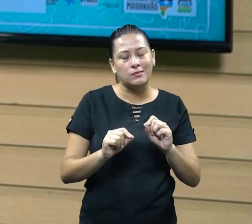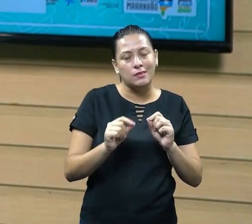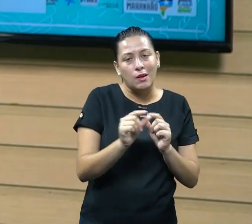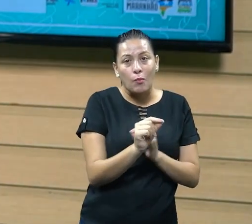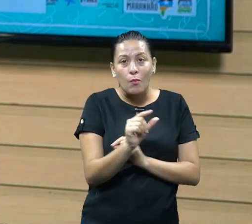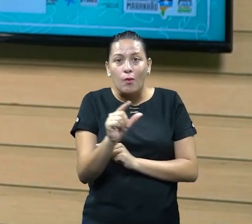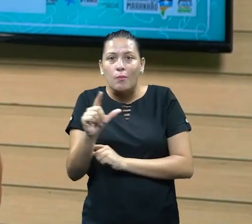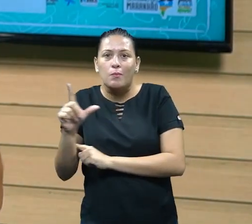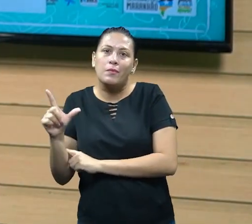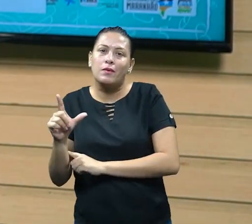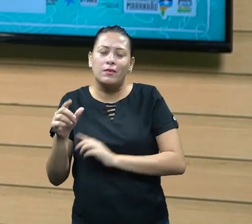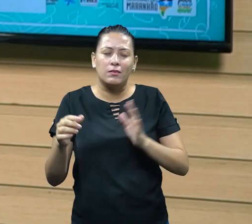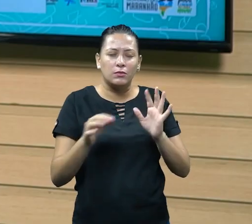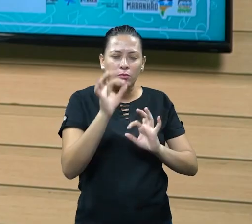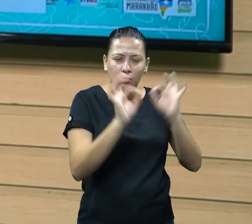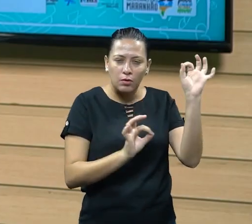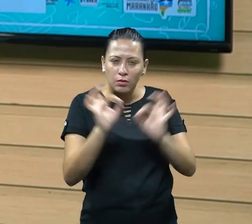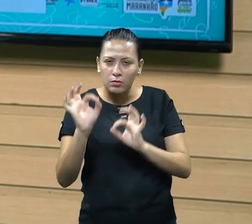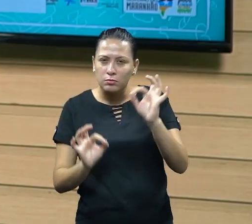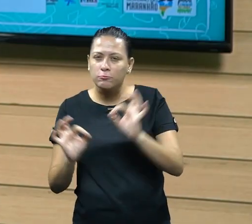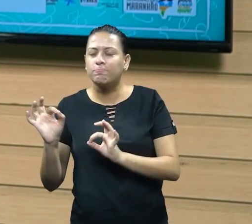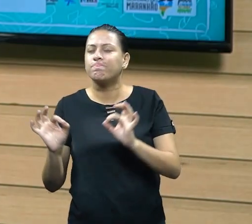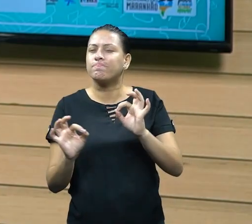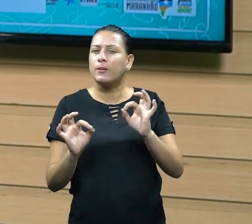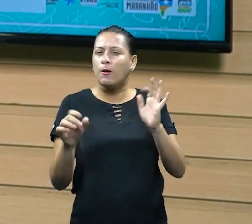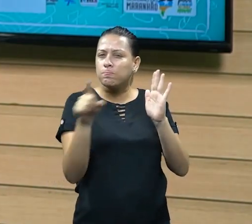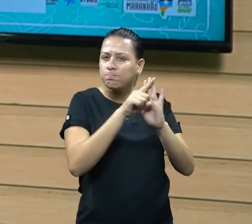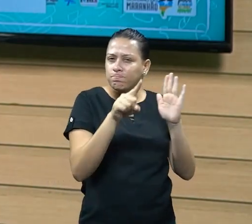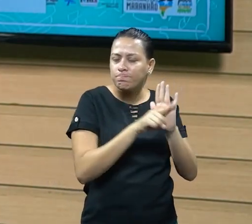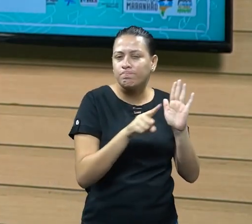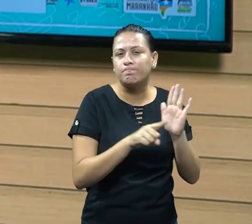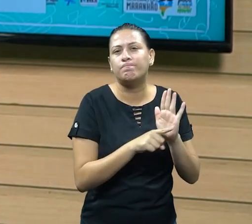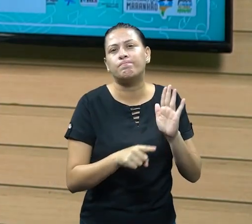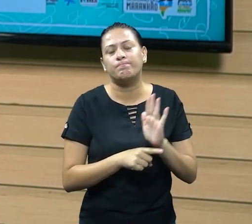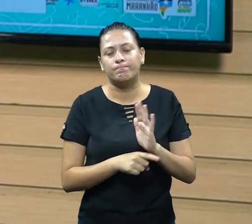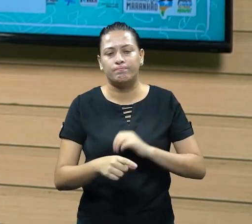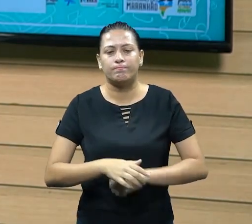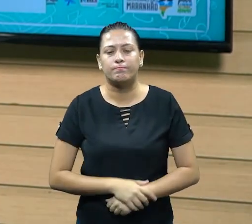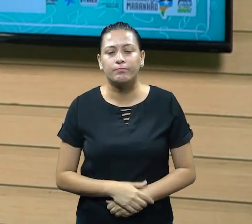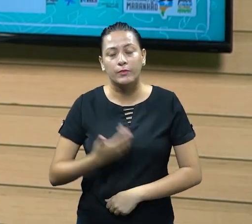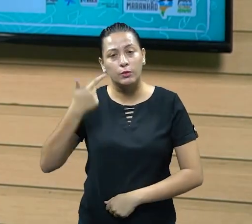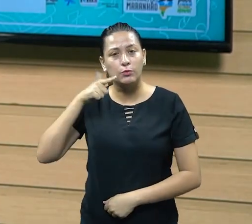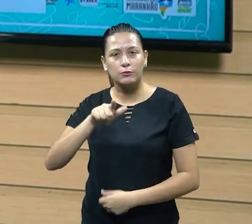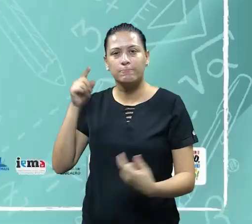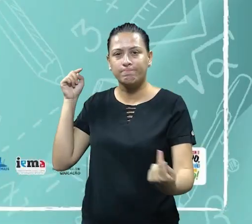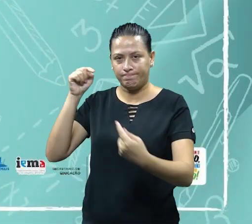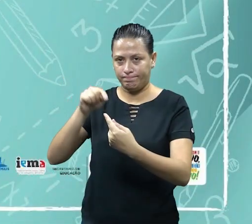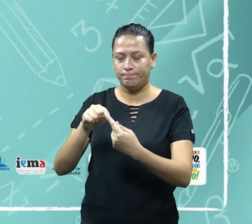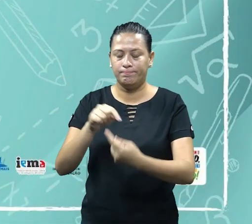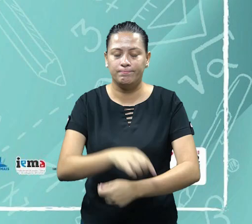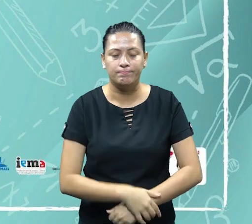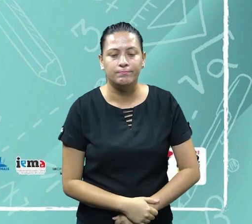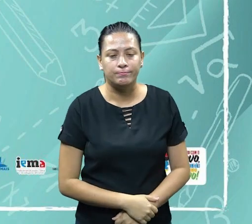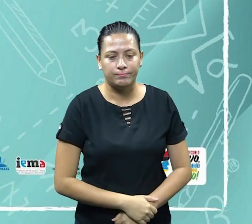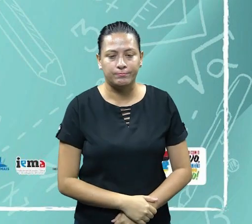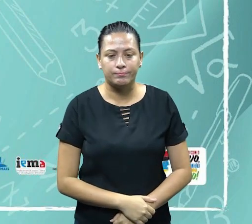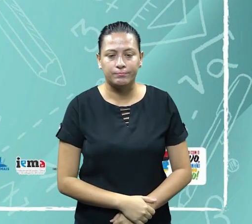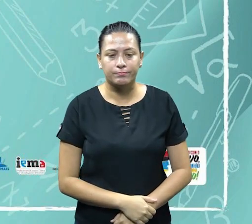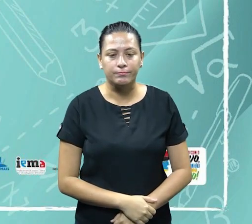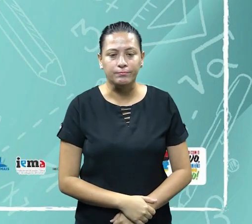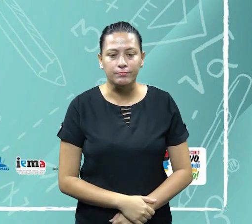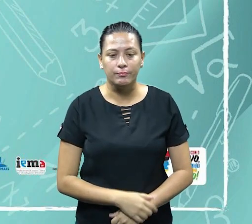O aumento planejado, gradual, sistemático e que realmente atinja os objetivos.